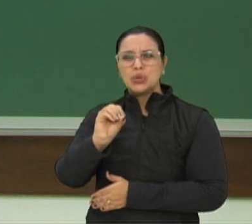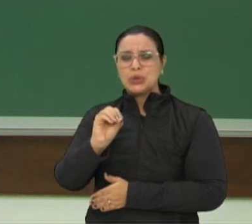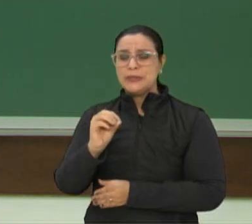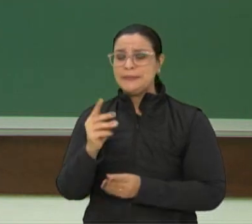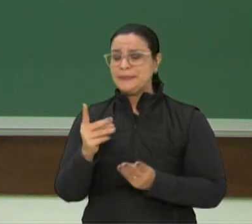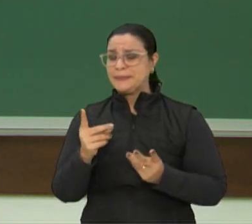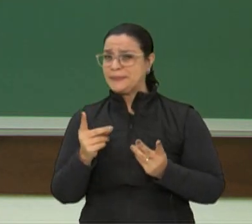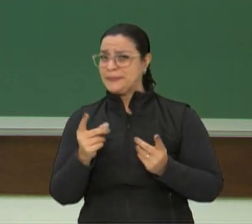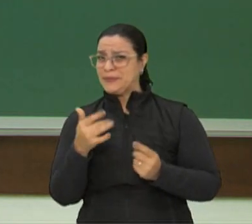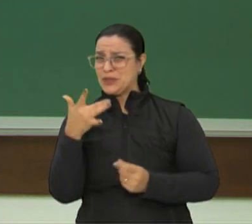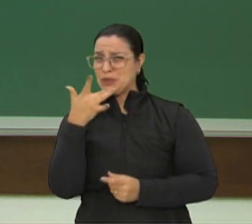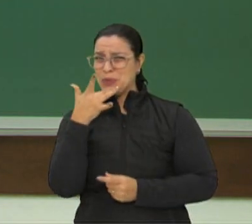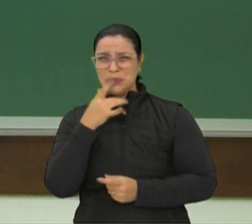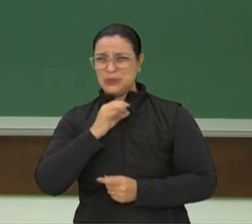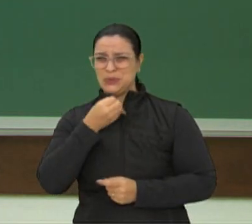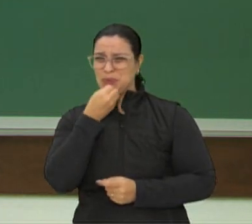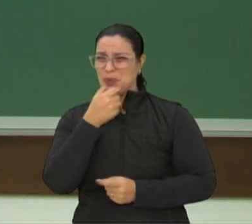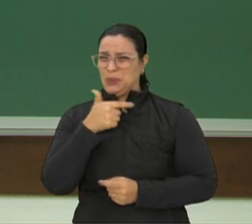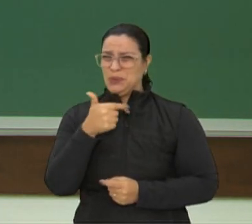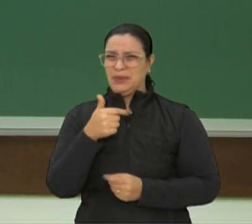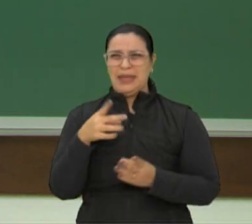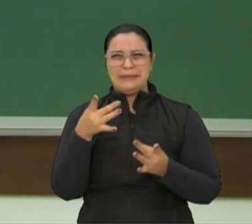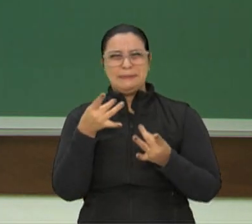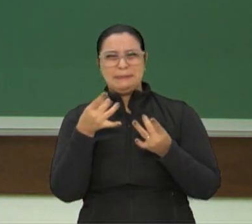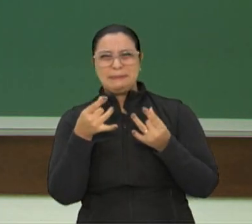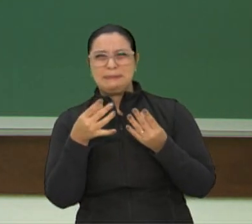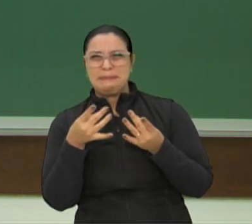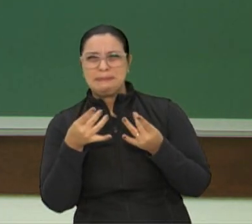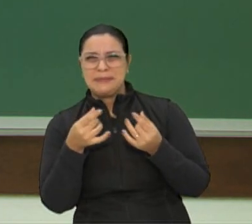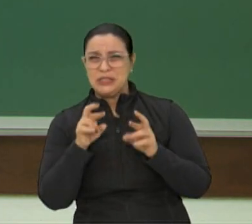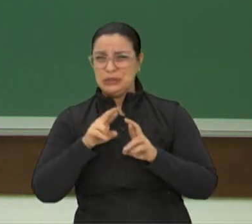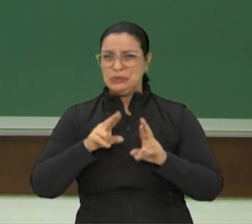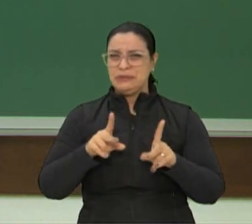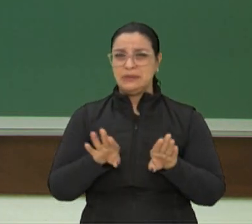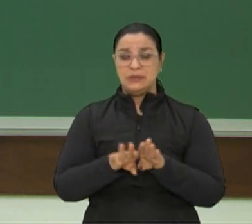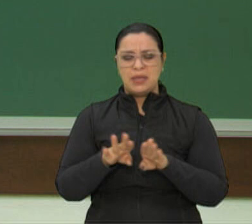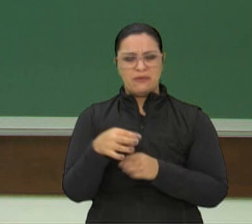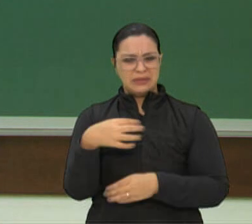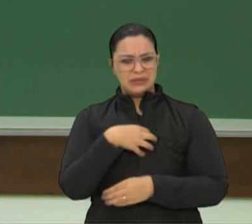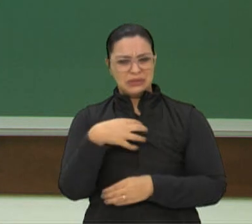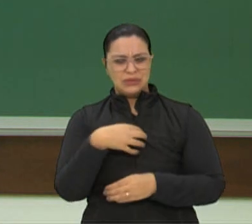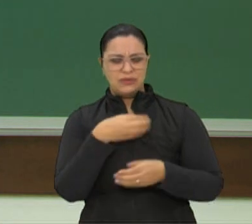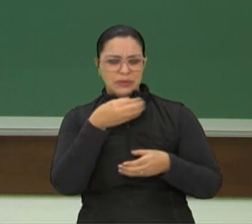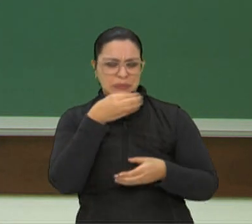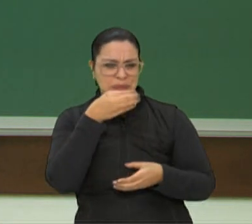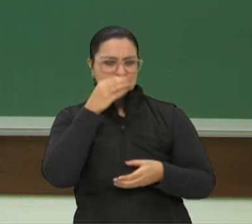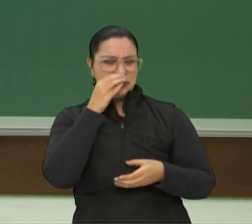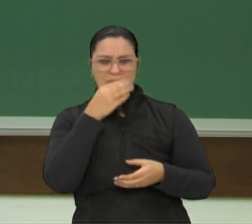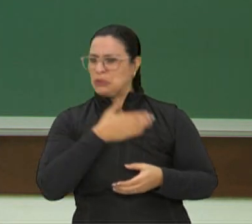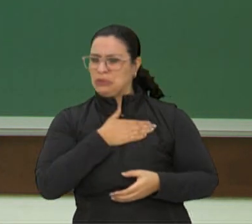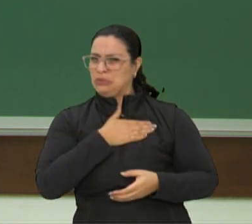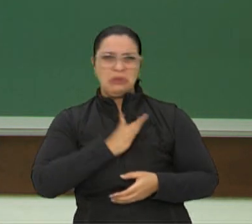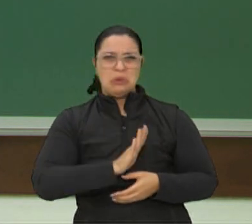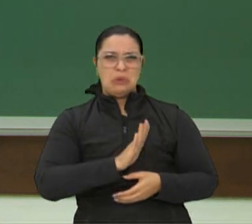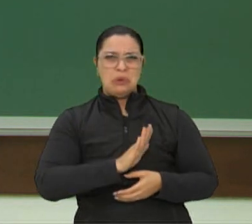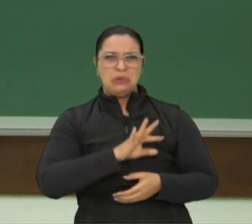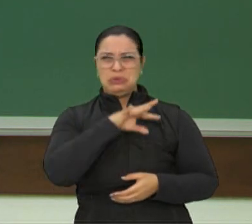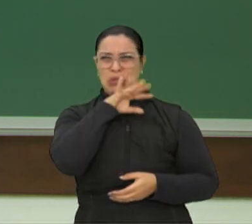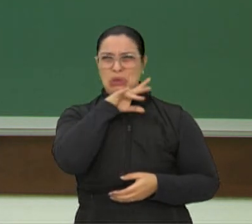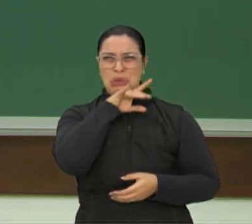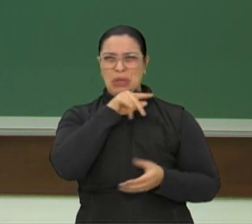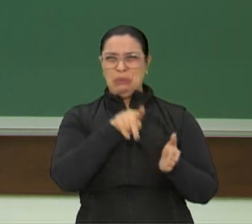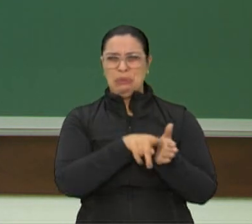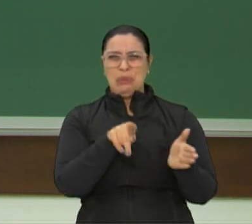né? Não muito apetitoso ao nosso paladar, tá? Então, pela impressão, você é levado a não gostar, a achar boldo uma